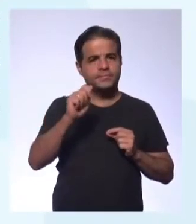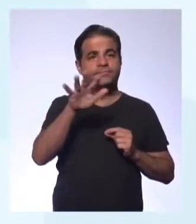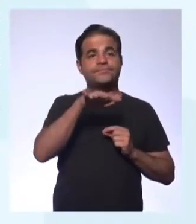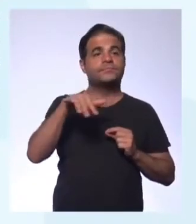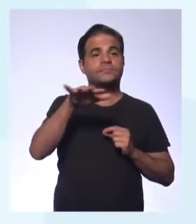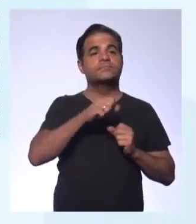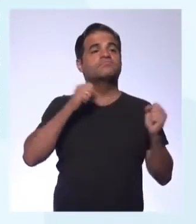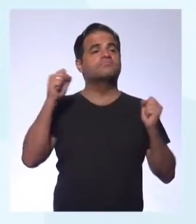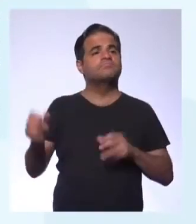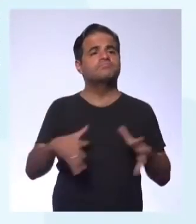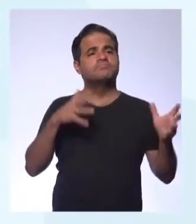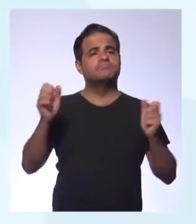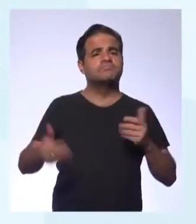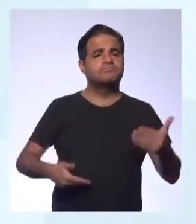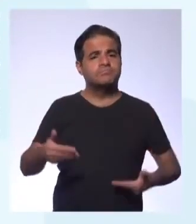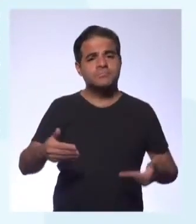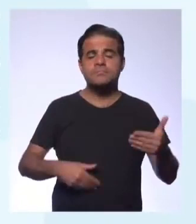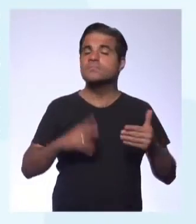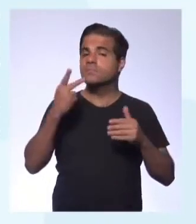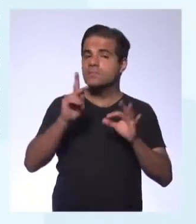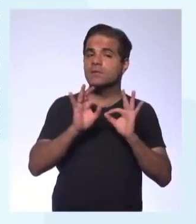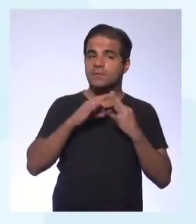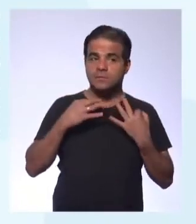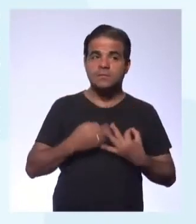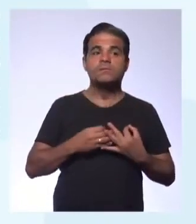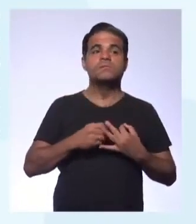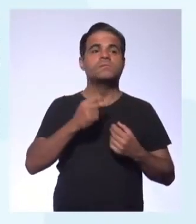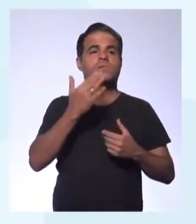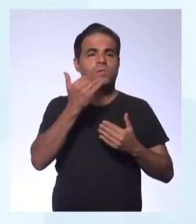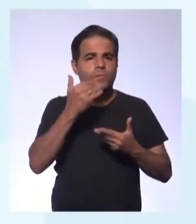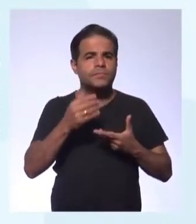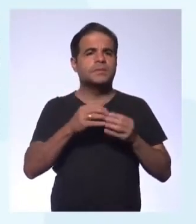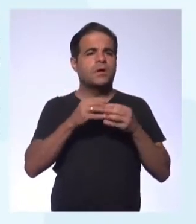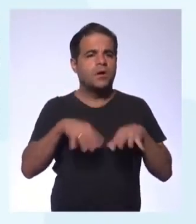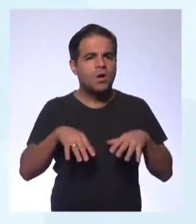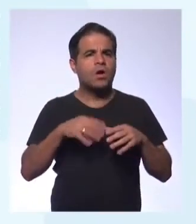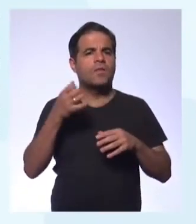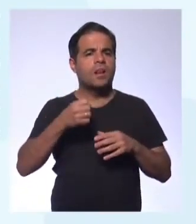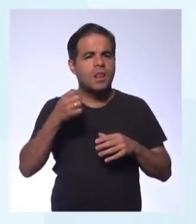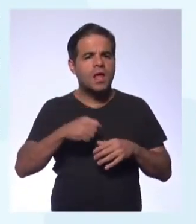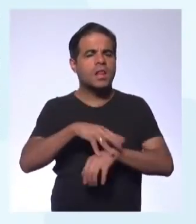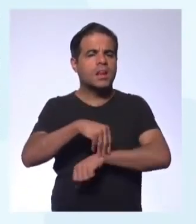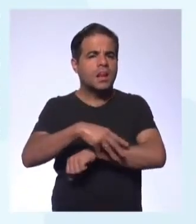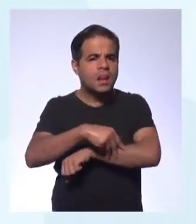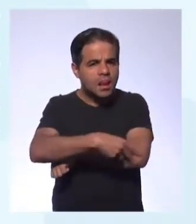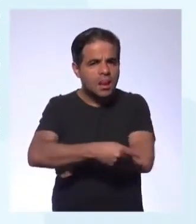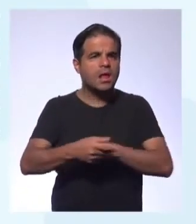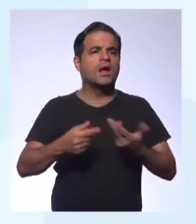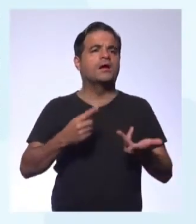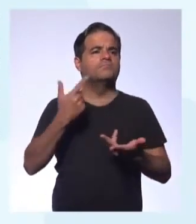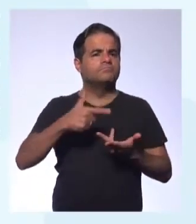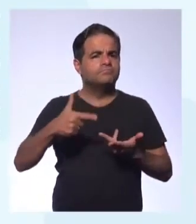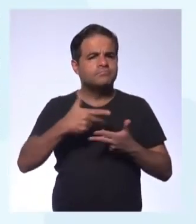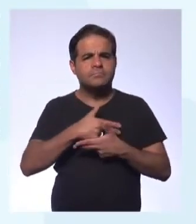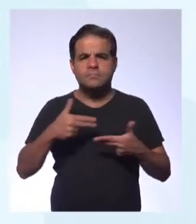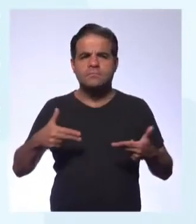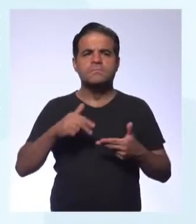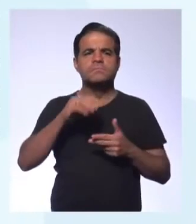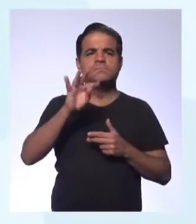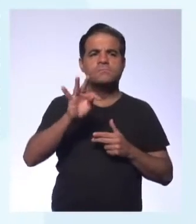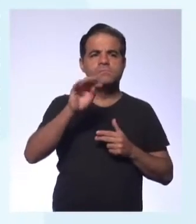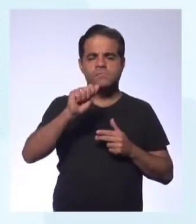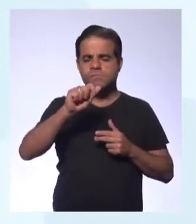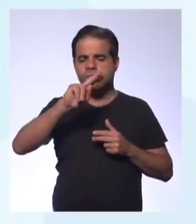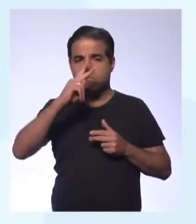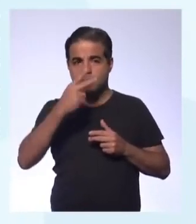da produção do servo e da sua família. Cereais, ovos, leite, lã, entre outros. Então, ó, talha é